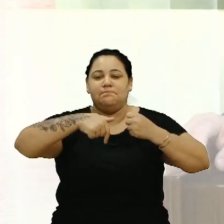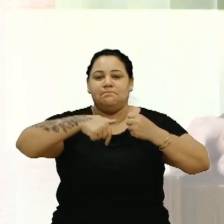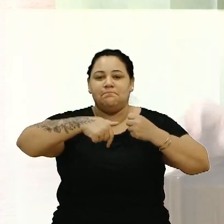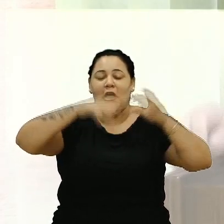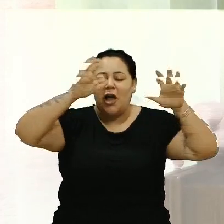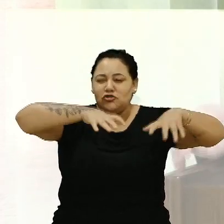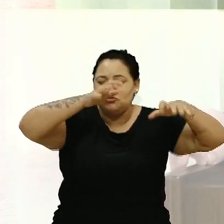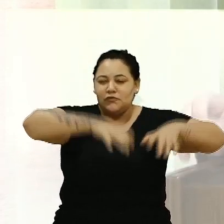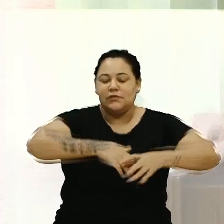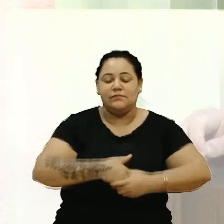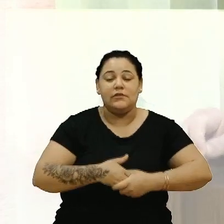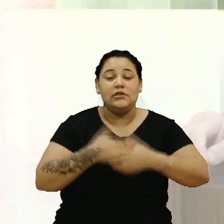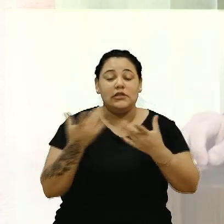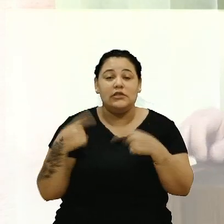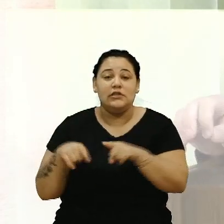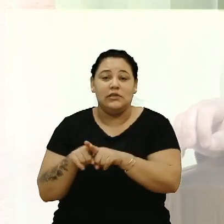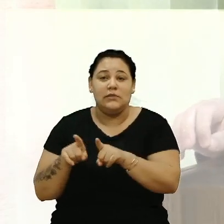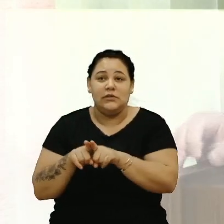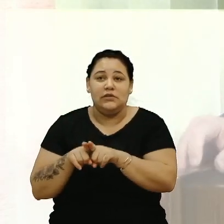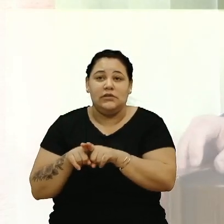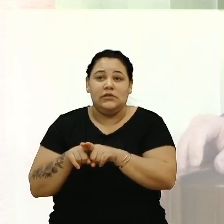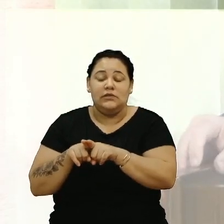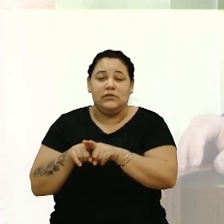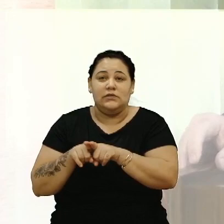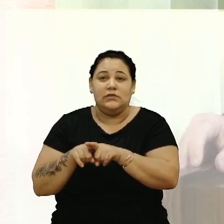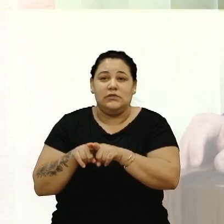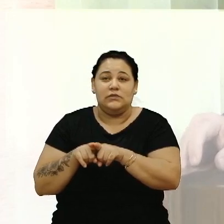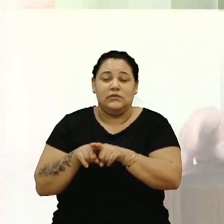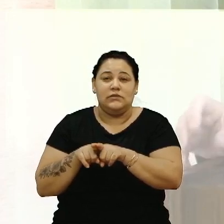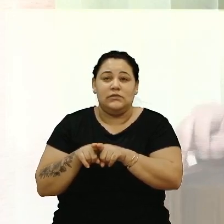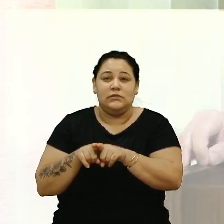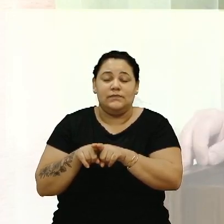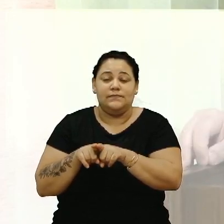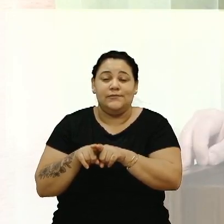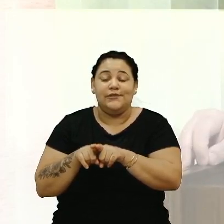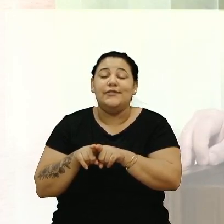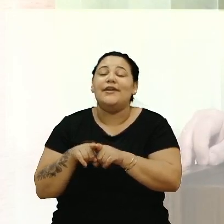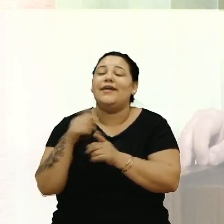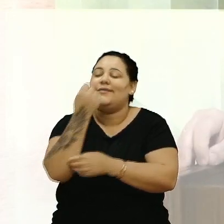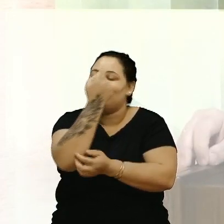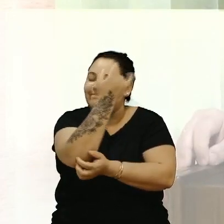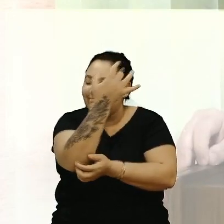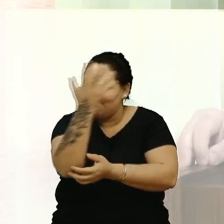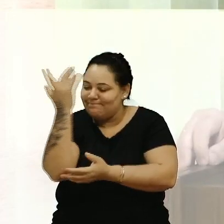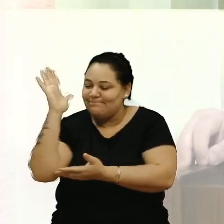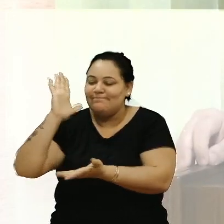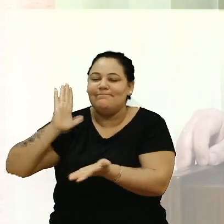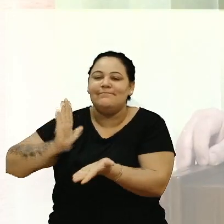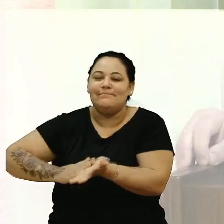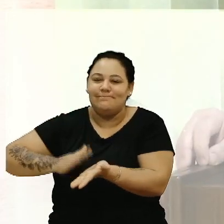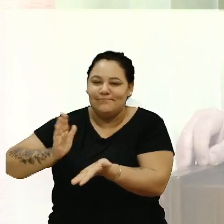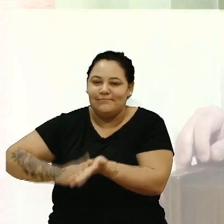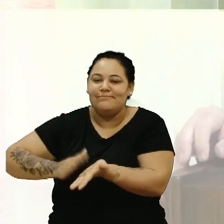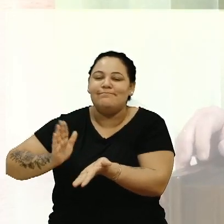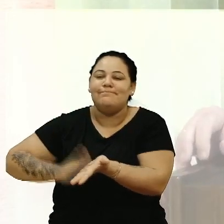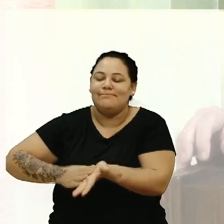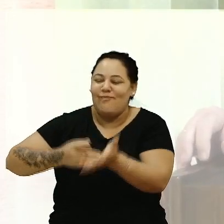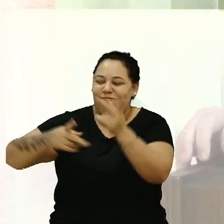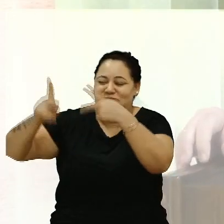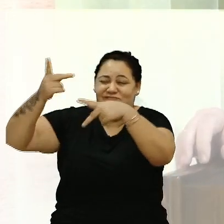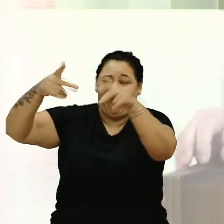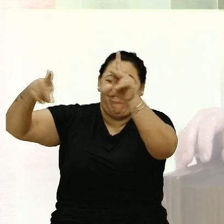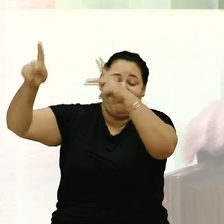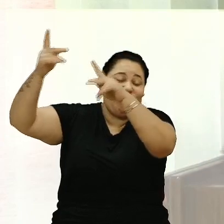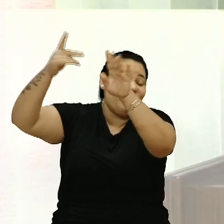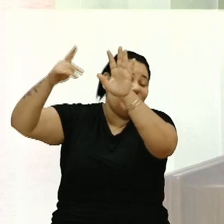E a gente, nesse ponto, a gente vê que a natureza ela tá cobrando a conta. A gente fala muito em investimento, em